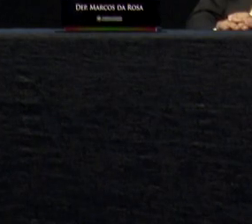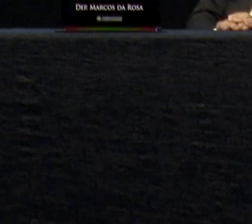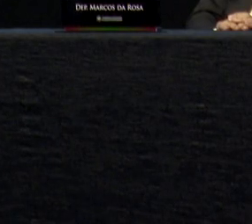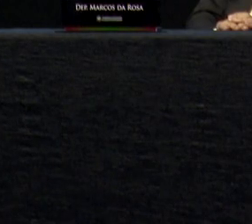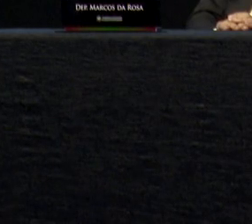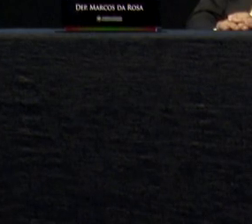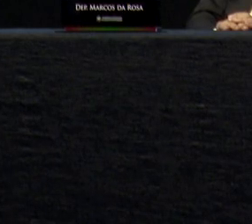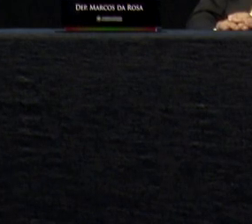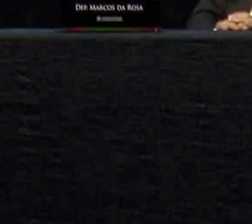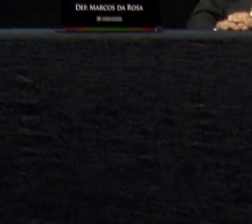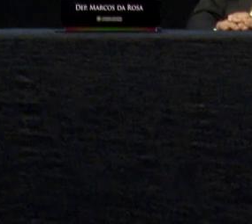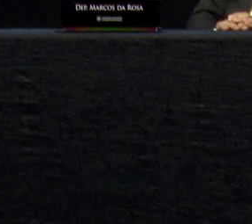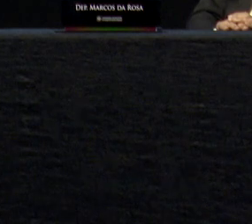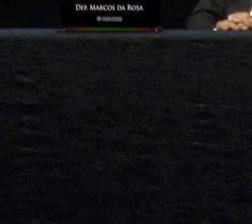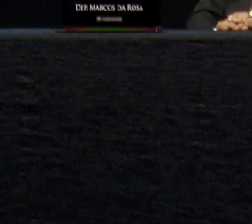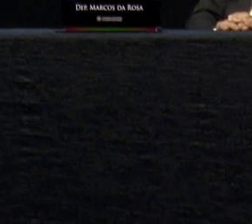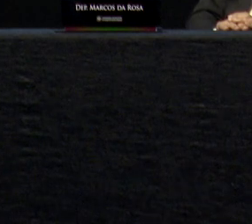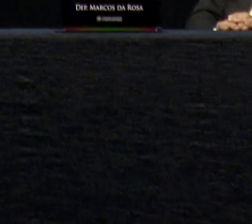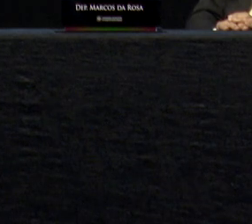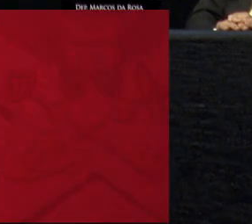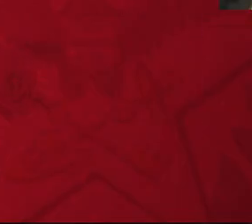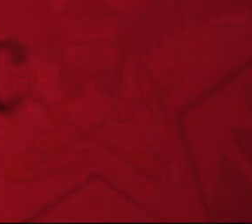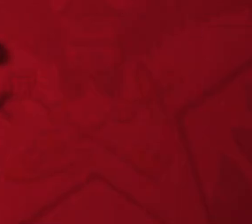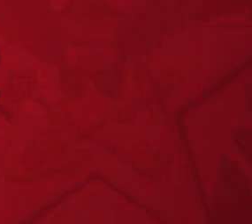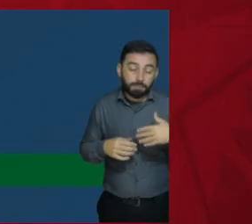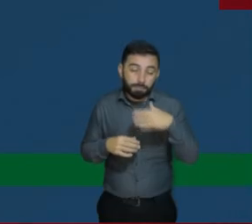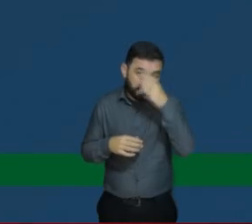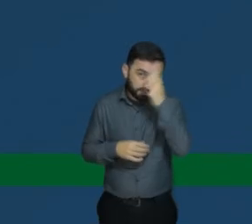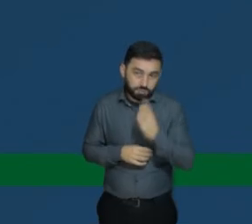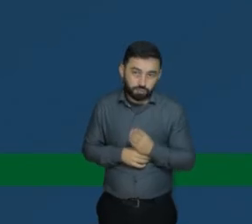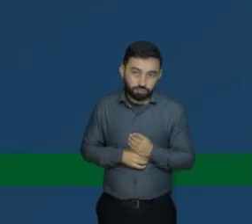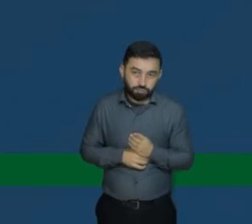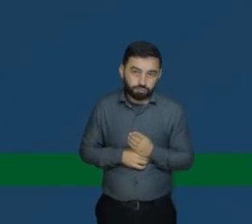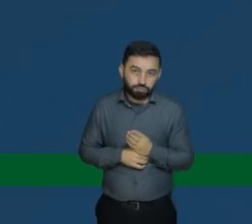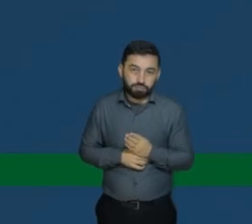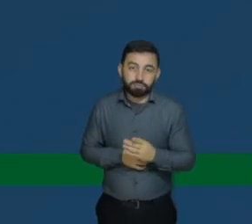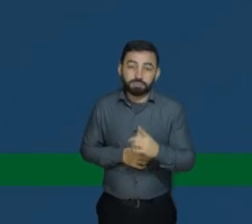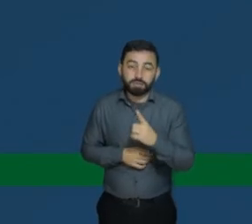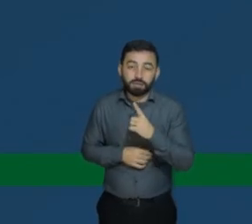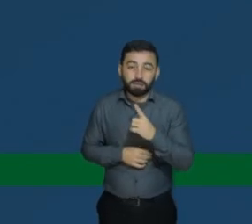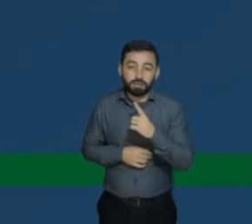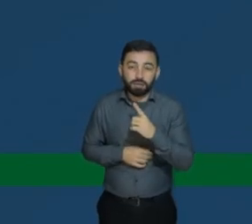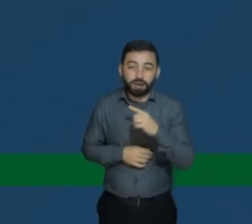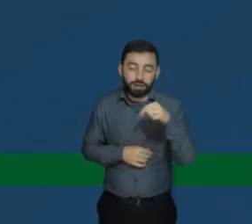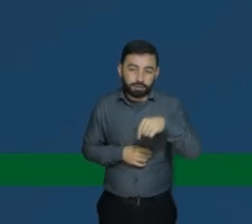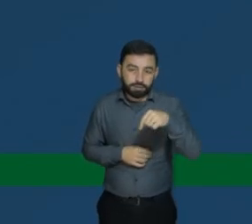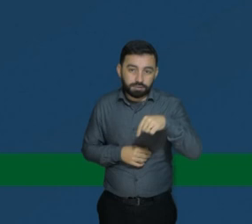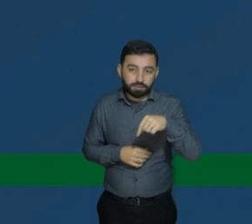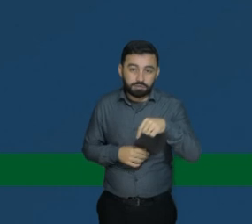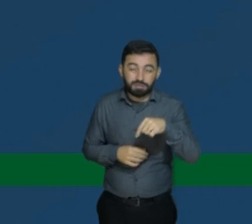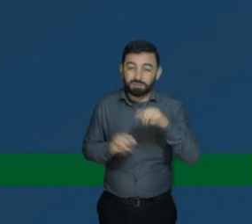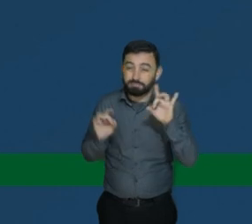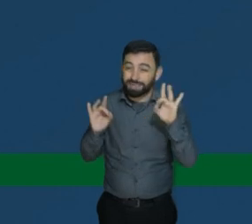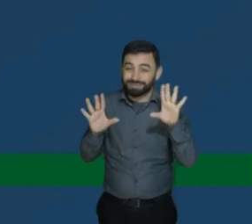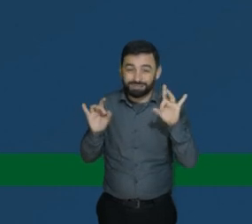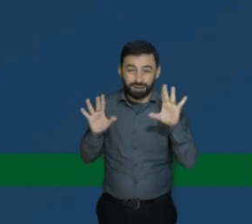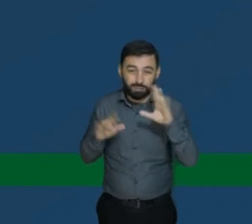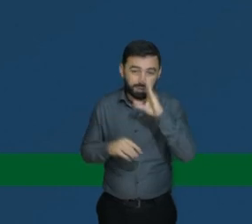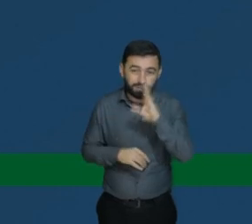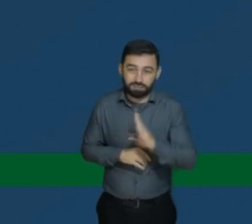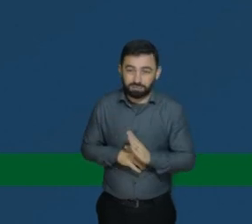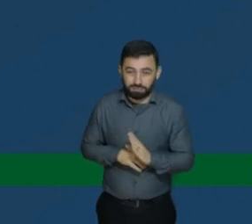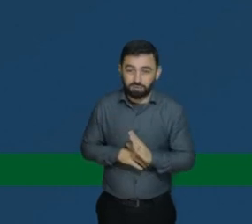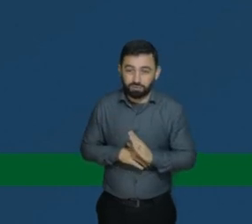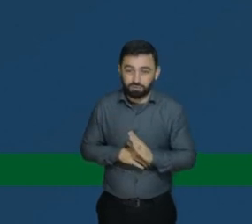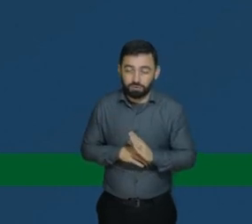apresentou a empresa e falou sobre a transição energética. Nós podemos dizer que o Brasil tem posição privilegiada na